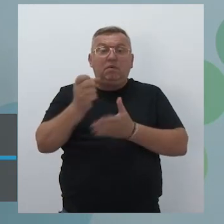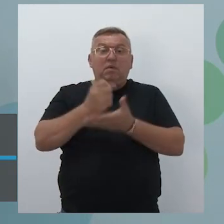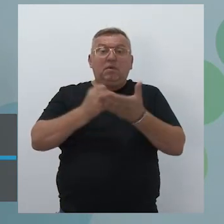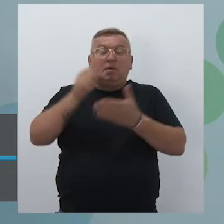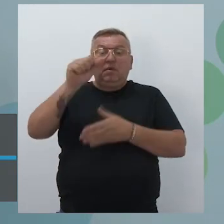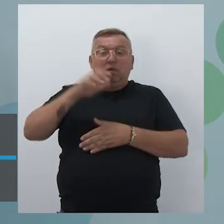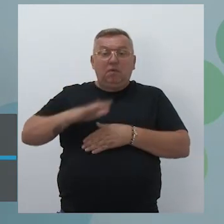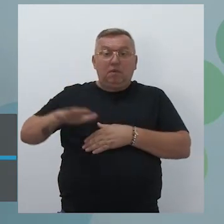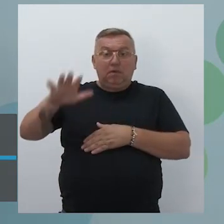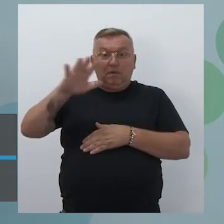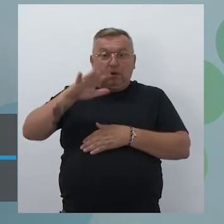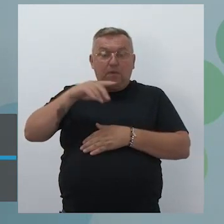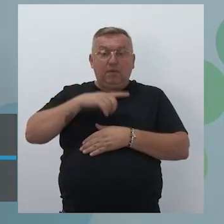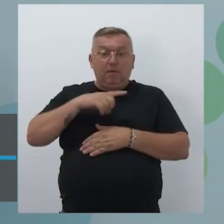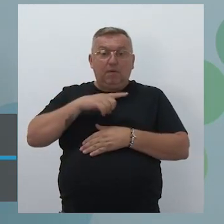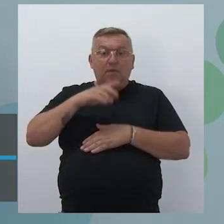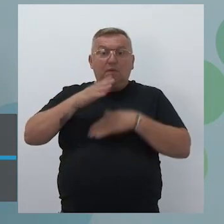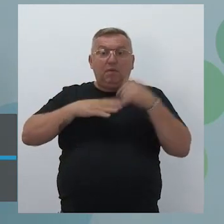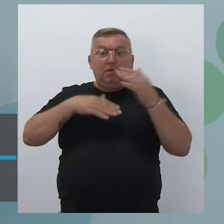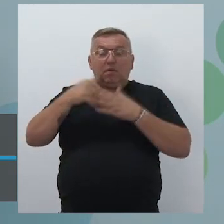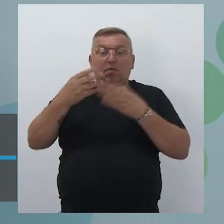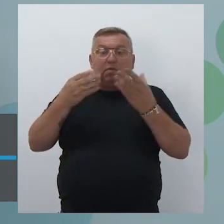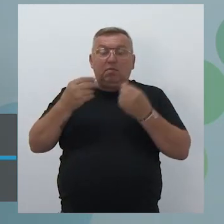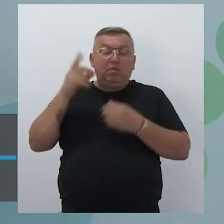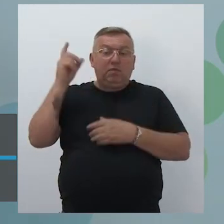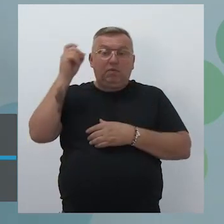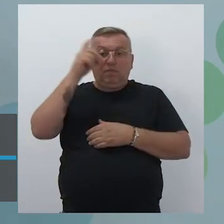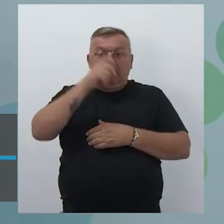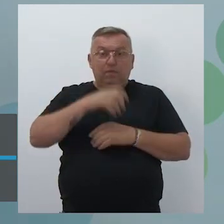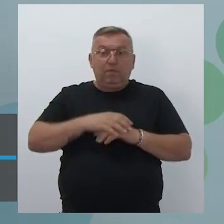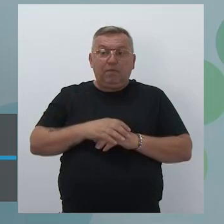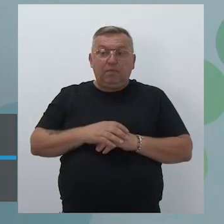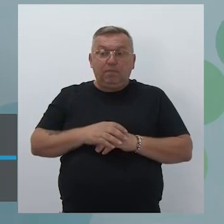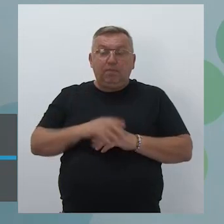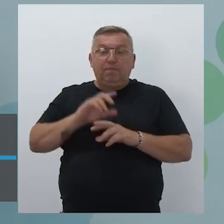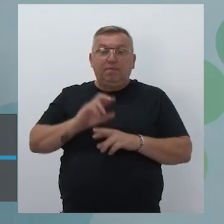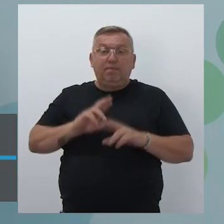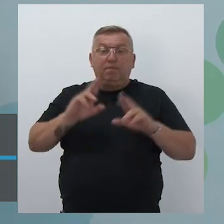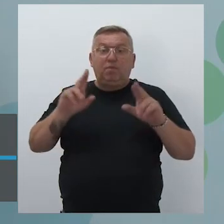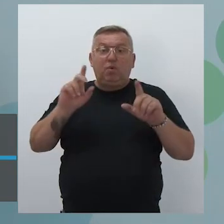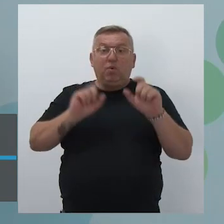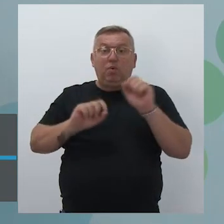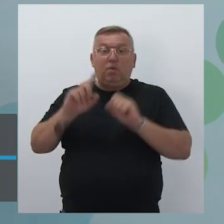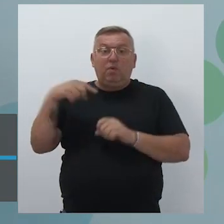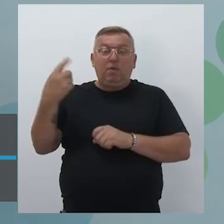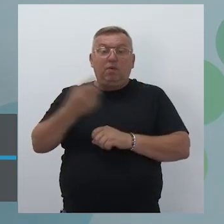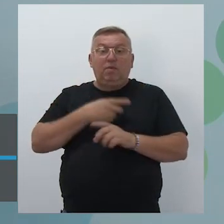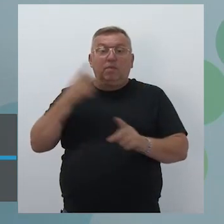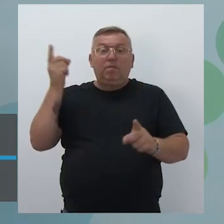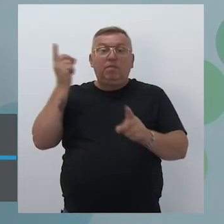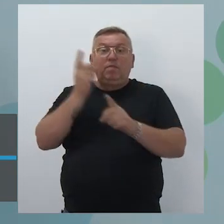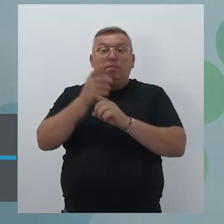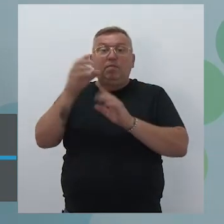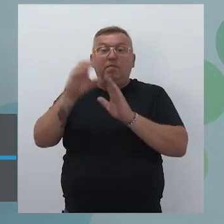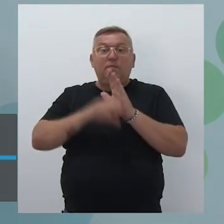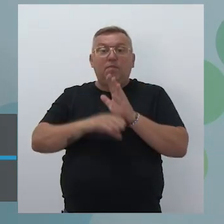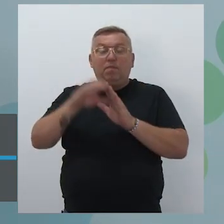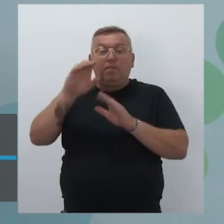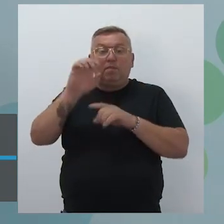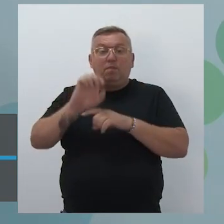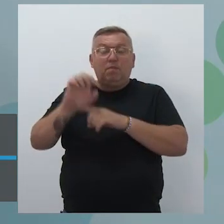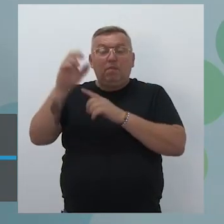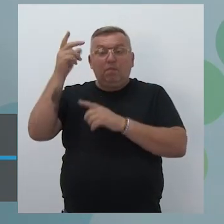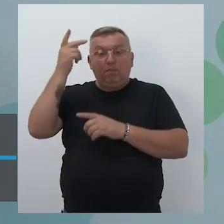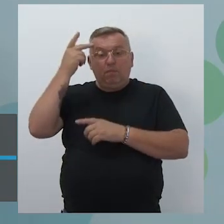Comum Curricular, elas são habilidades bastante complexas, diferentemente do que a gente encontrava no currículo do Estado de São